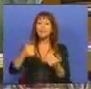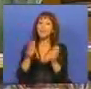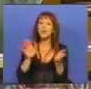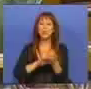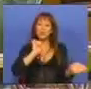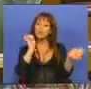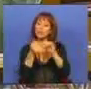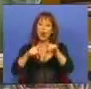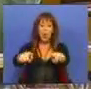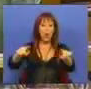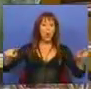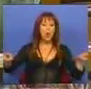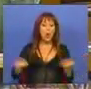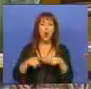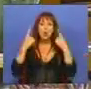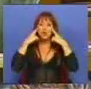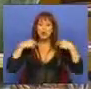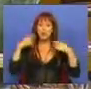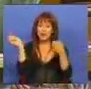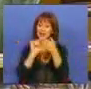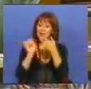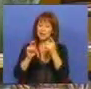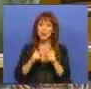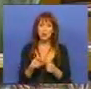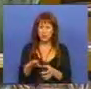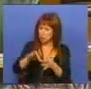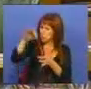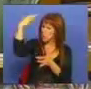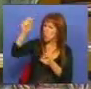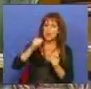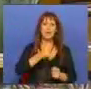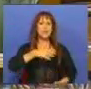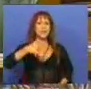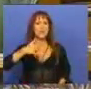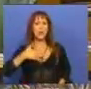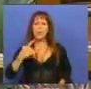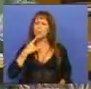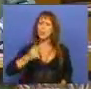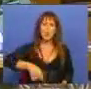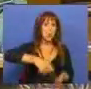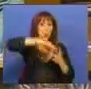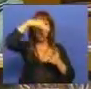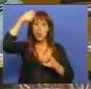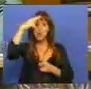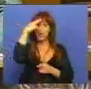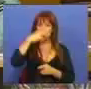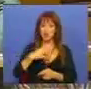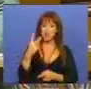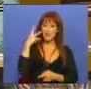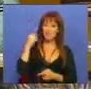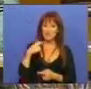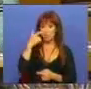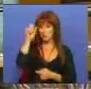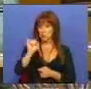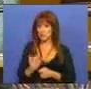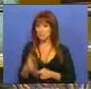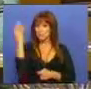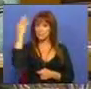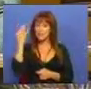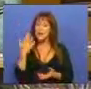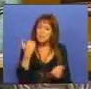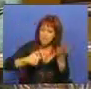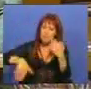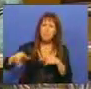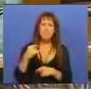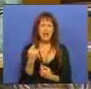transformar um espaço público de características ímpares, um património de muitas e únicas histórias de vida de agentes do Porto, em mais